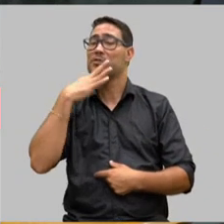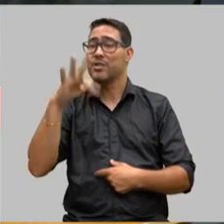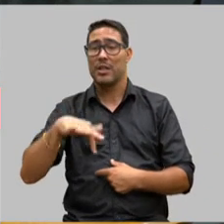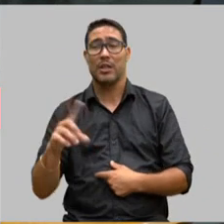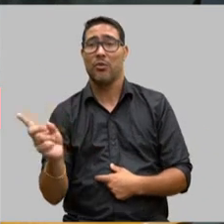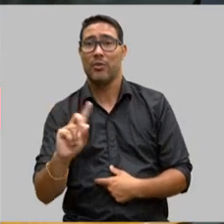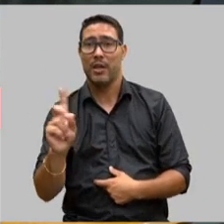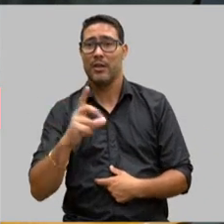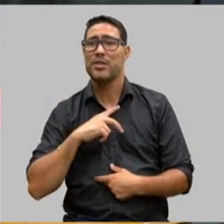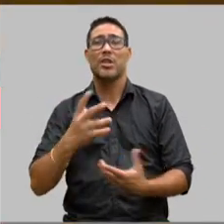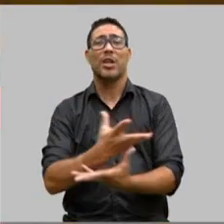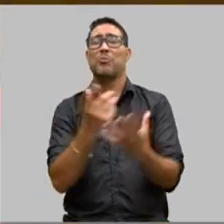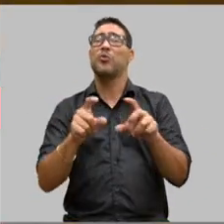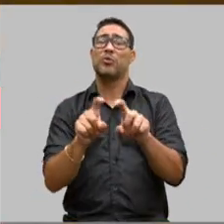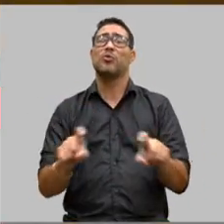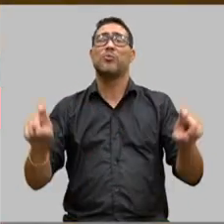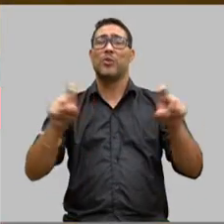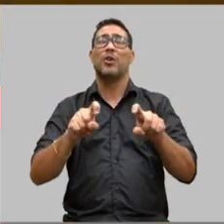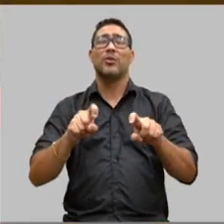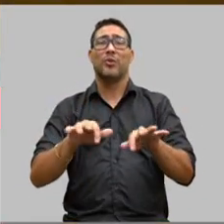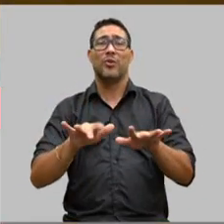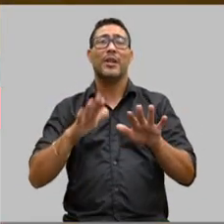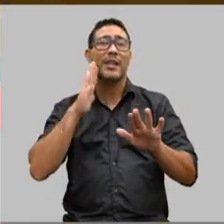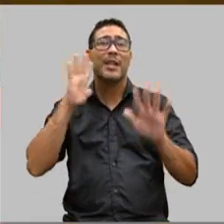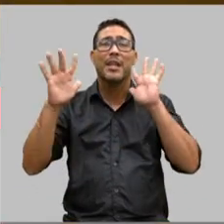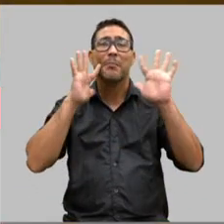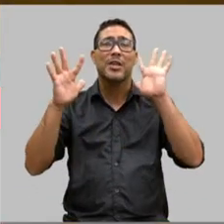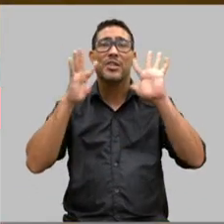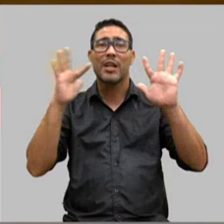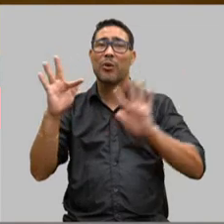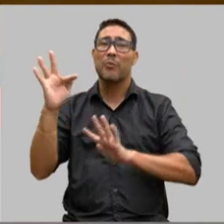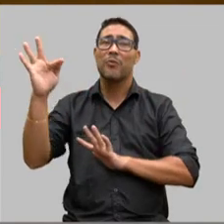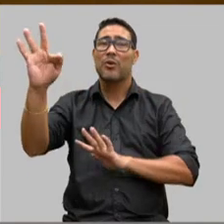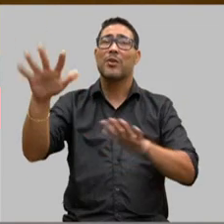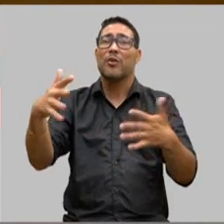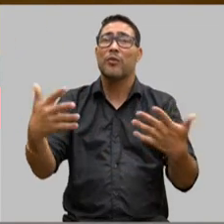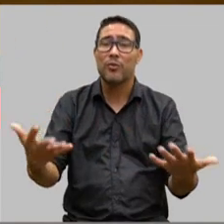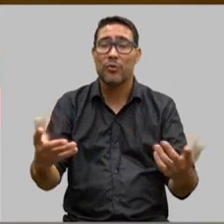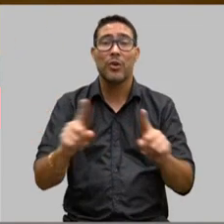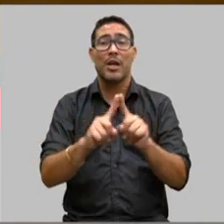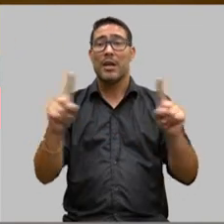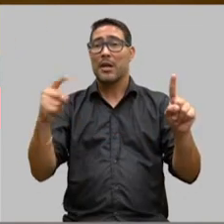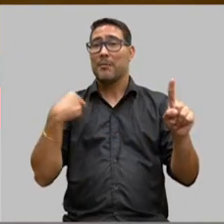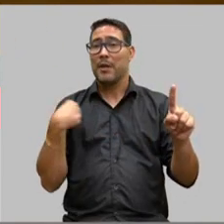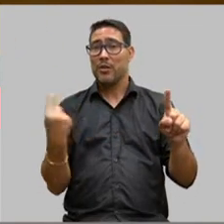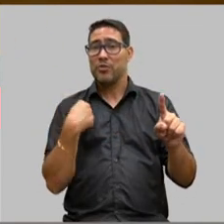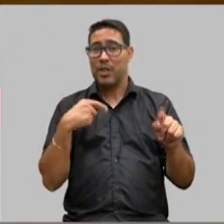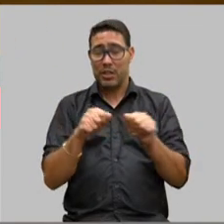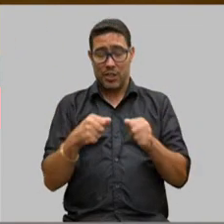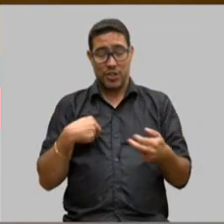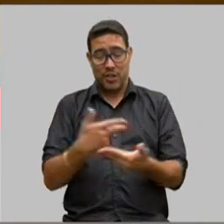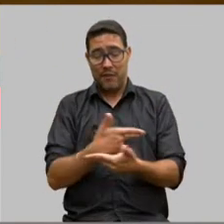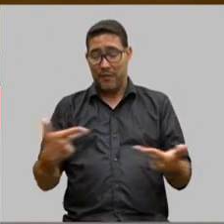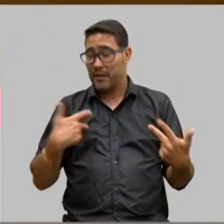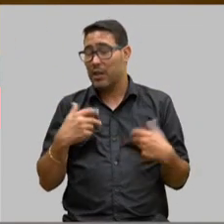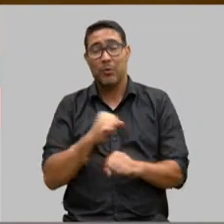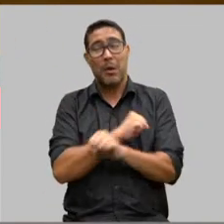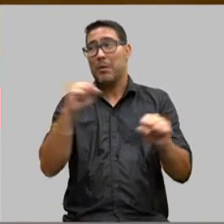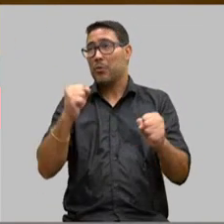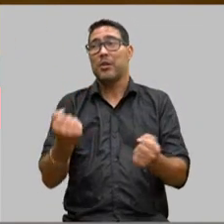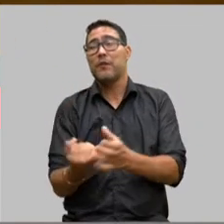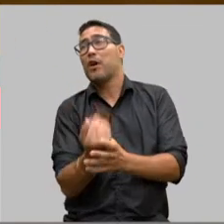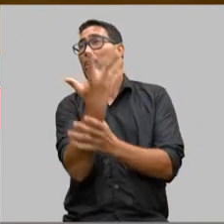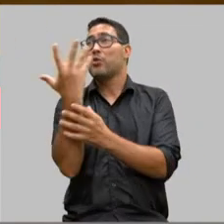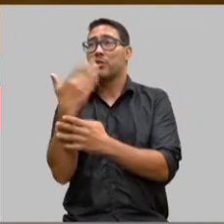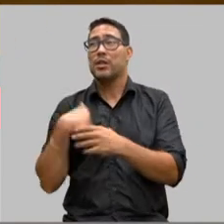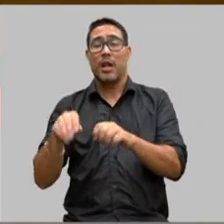monte de computador tentando imaginar o que, vai ser o futuro. Agora, do jeito que nós estamos fazendo, haja computador. Não temos como prever, não. Nós estamos acabando